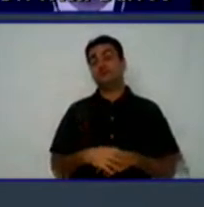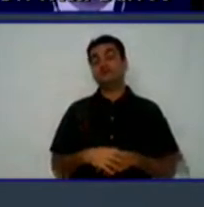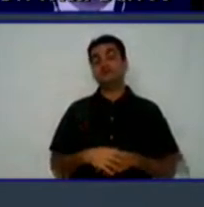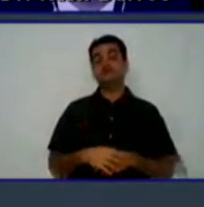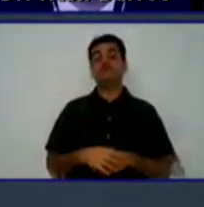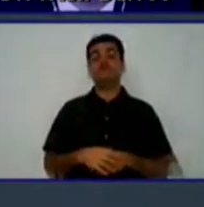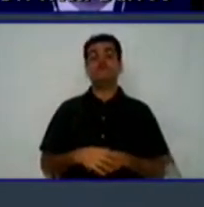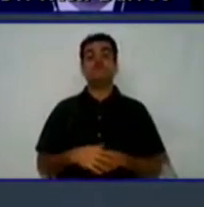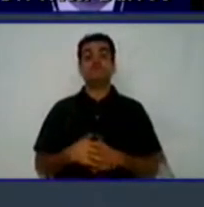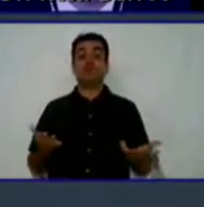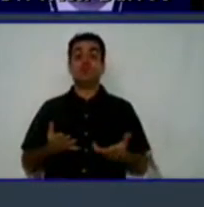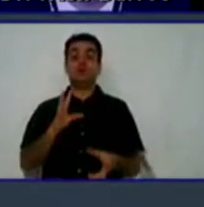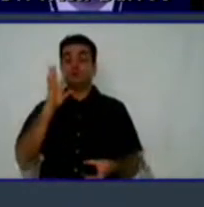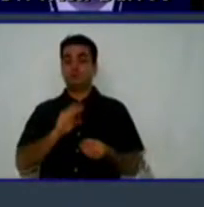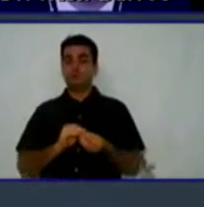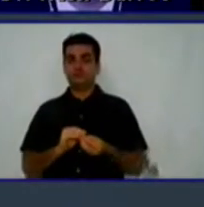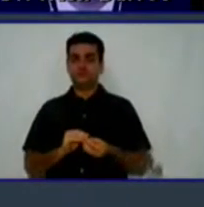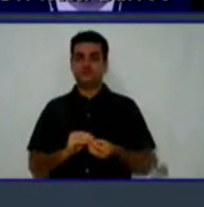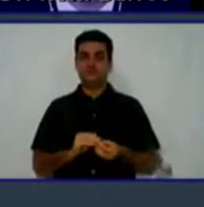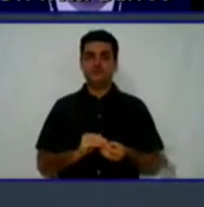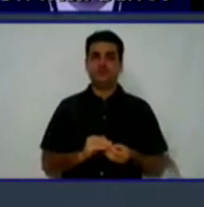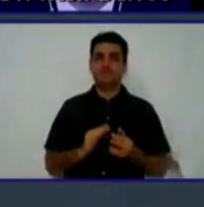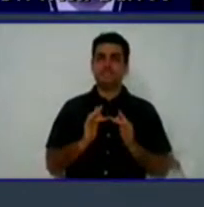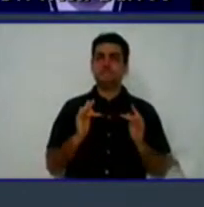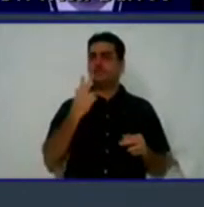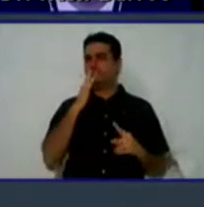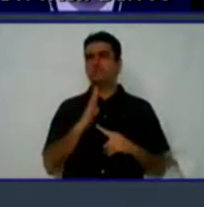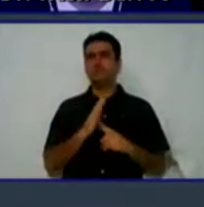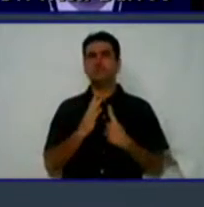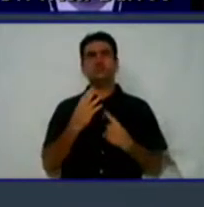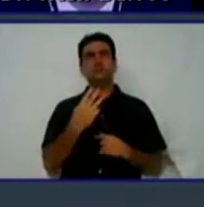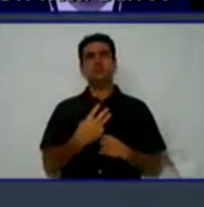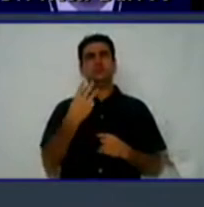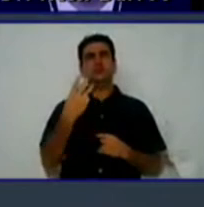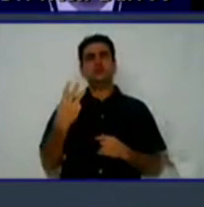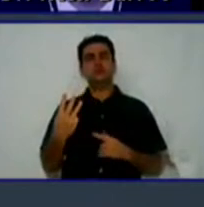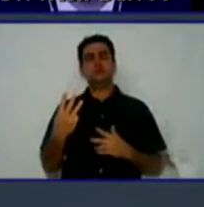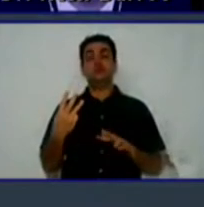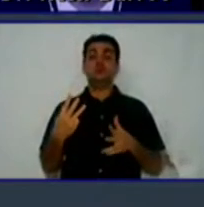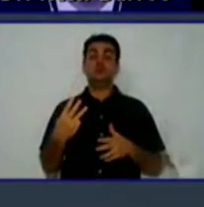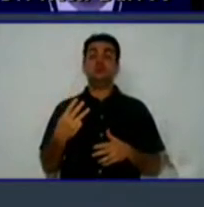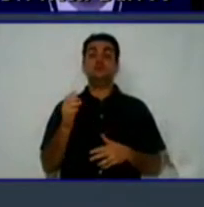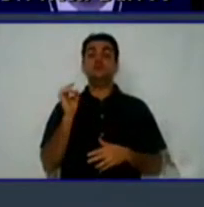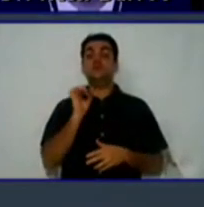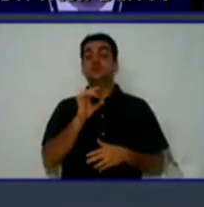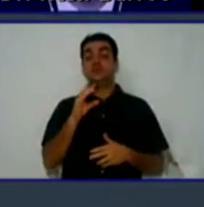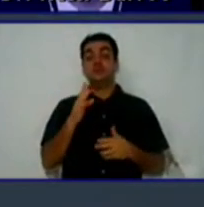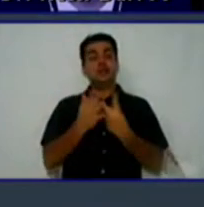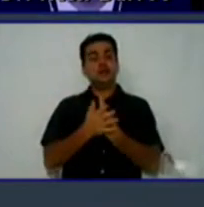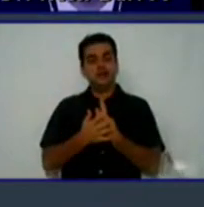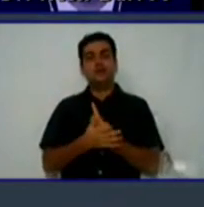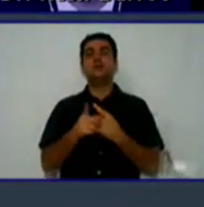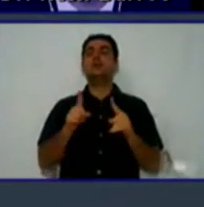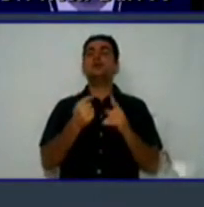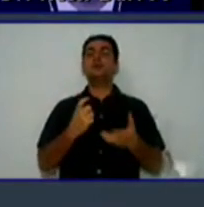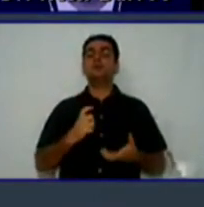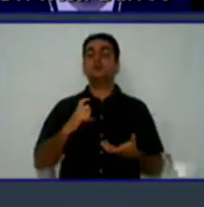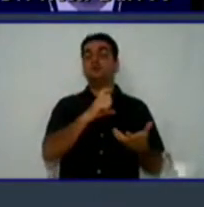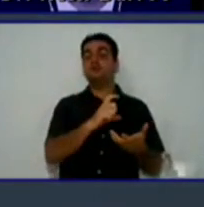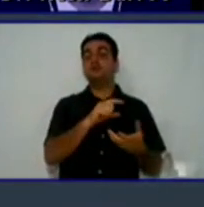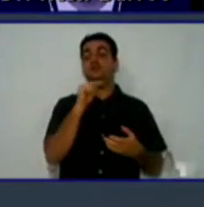conclusão, presidente, digo a partir do item 33, que as irregularidades com as receitas do fundo